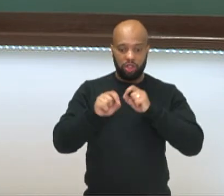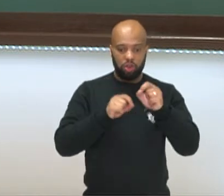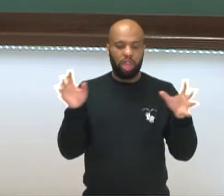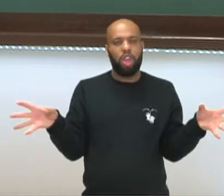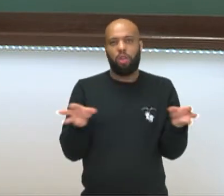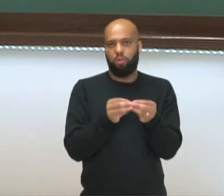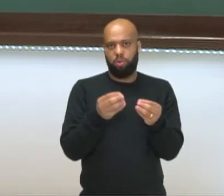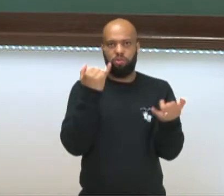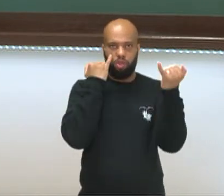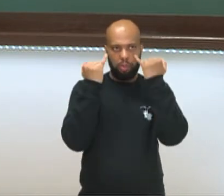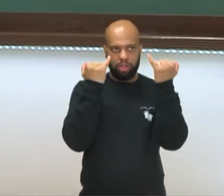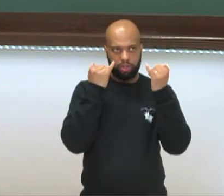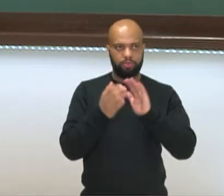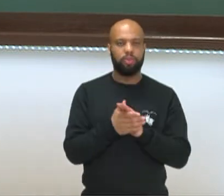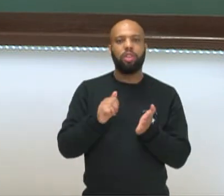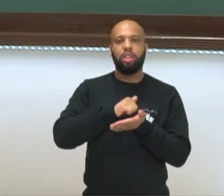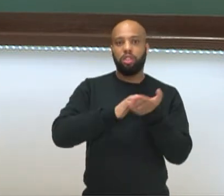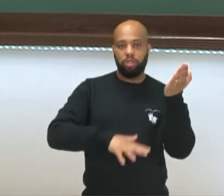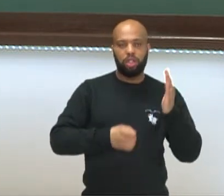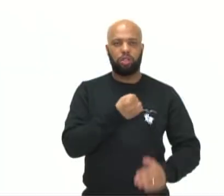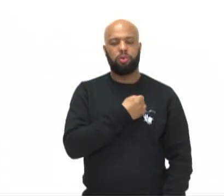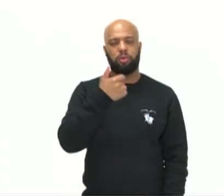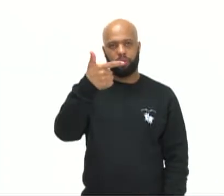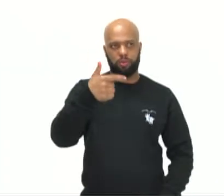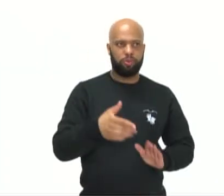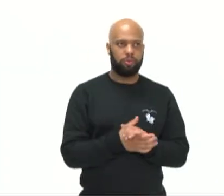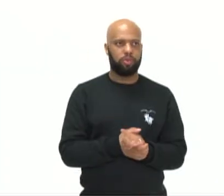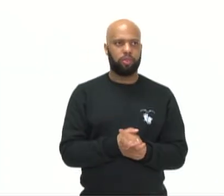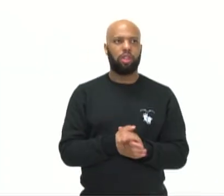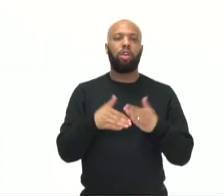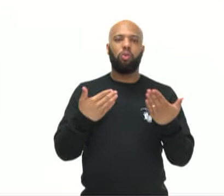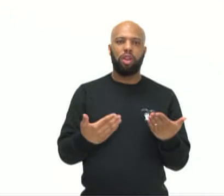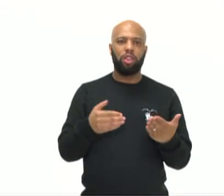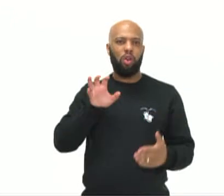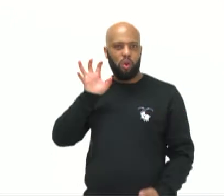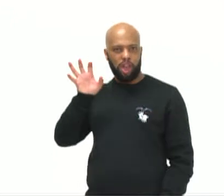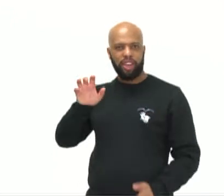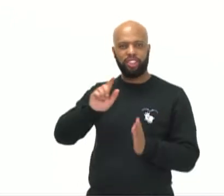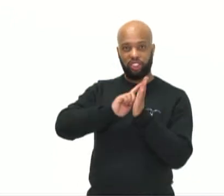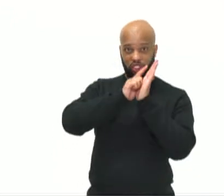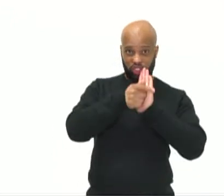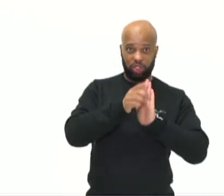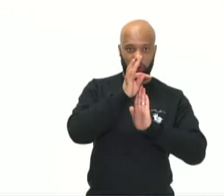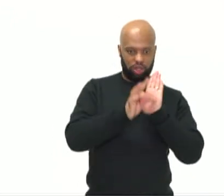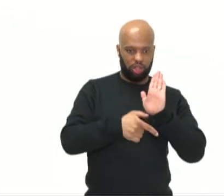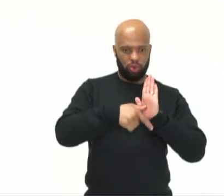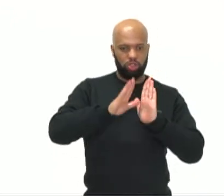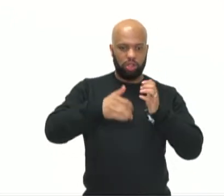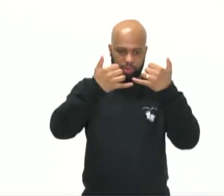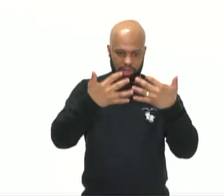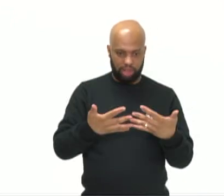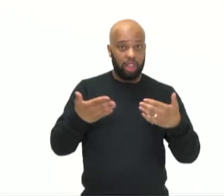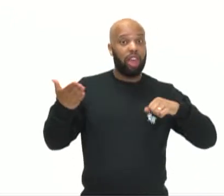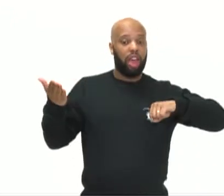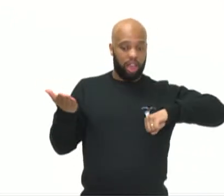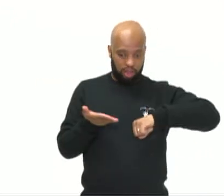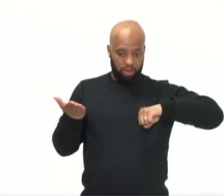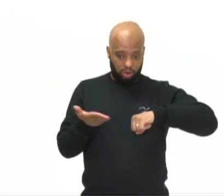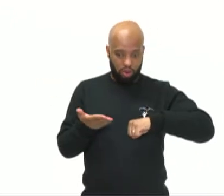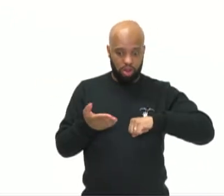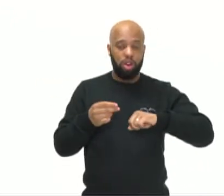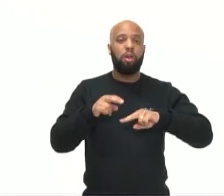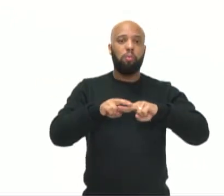na reportagem. Atividade de número 2. O infográfico é considerado um gênero contemporâneo devido à sua